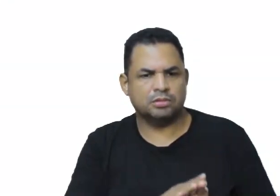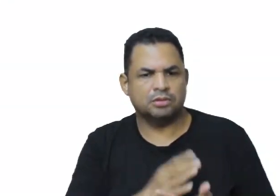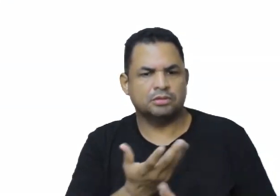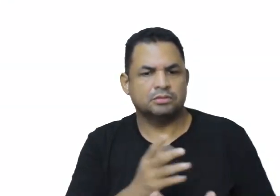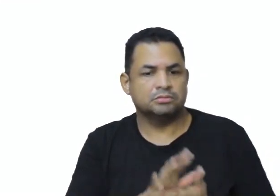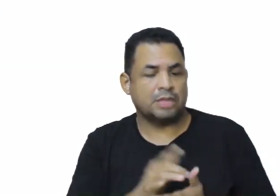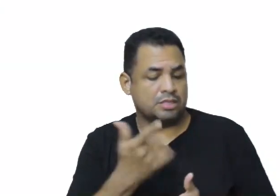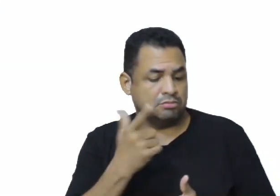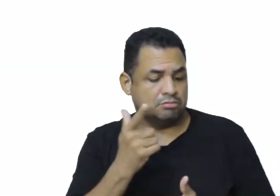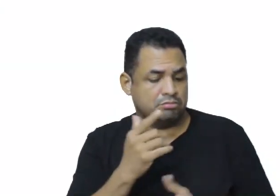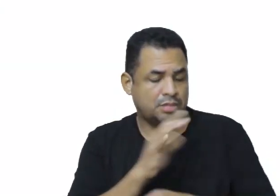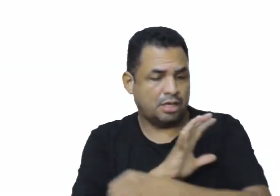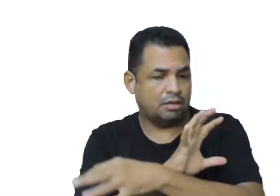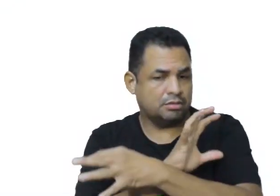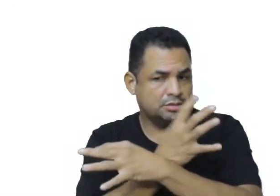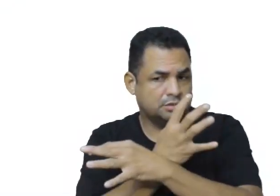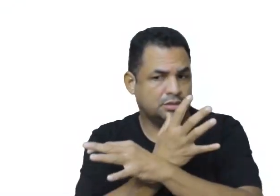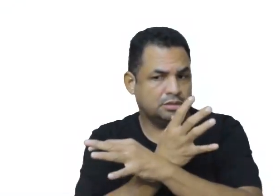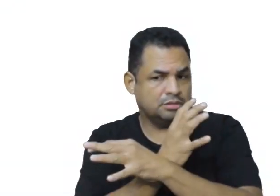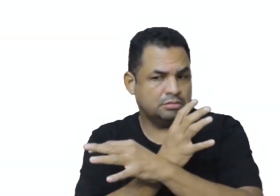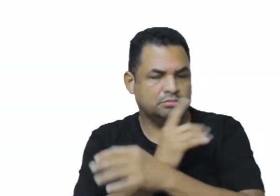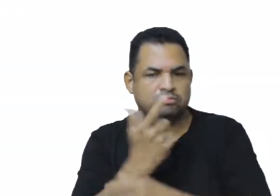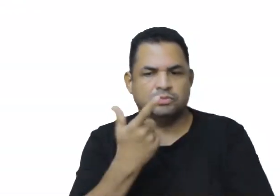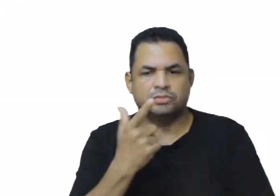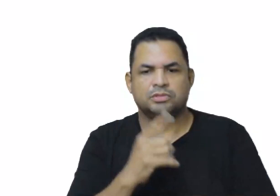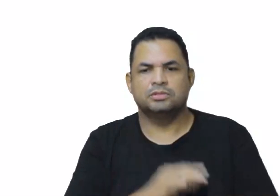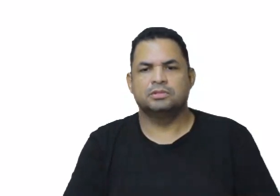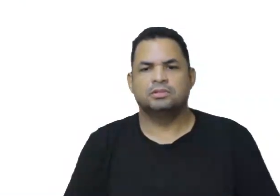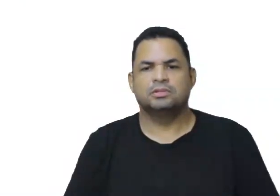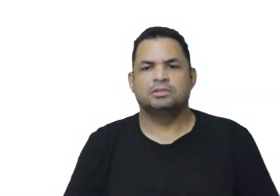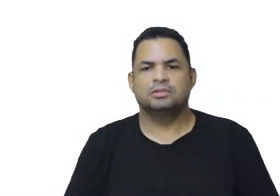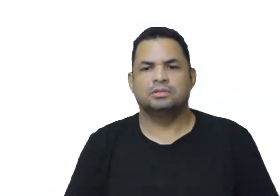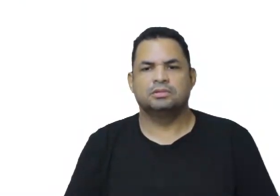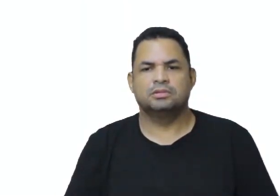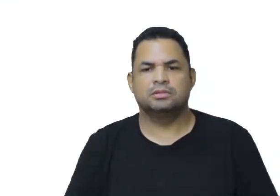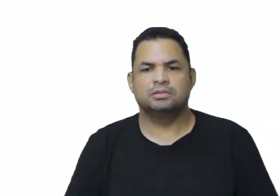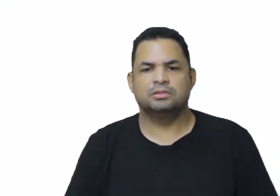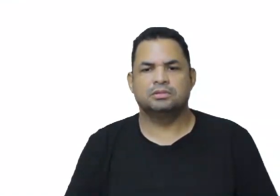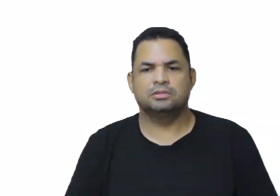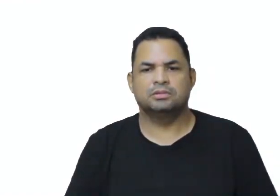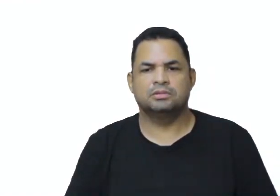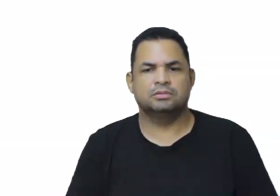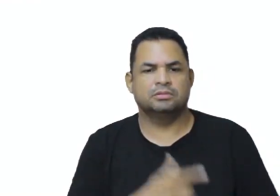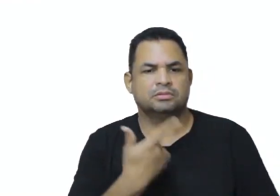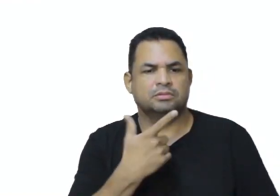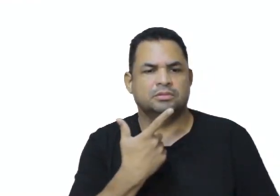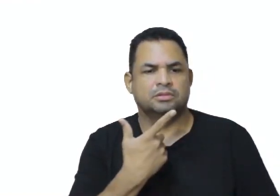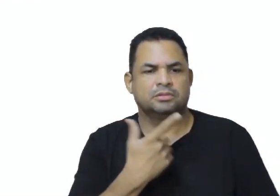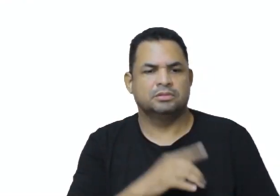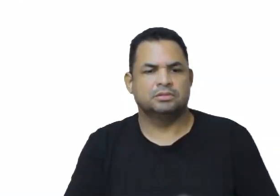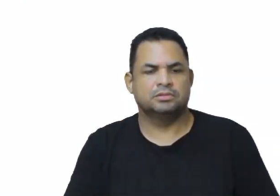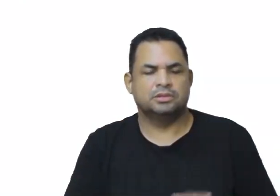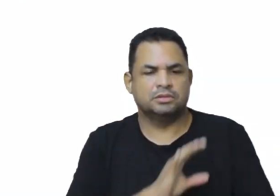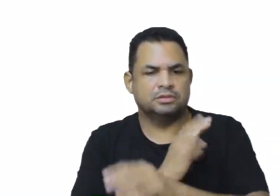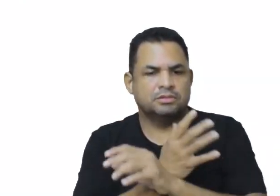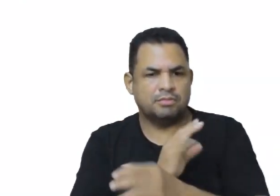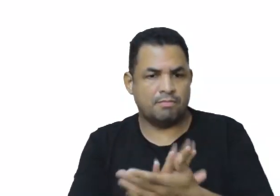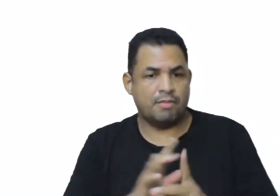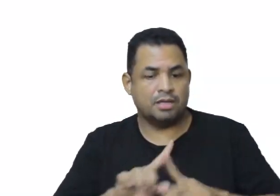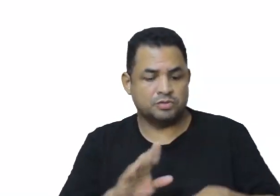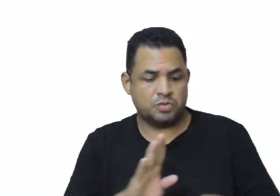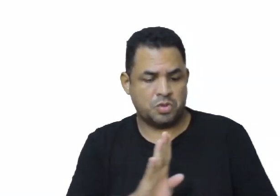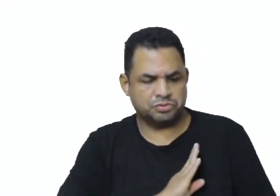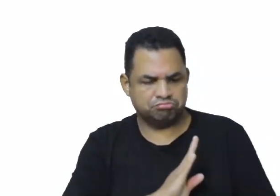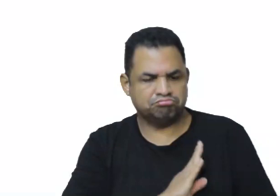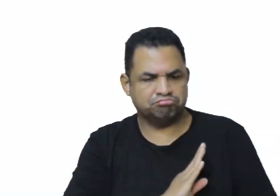tem esqueleto. Olha como o coração é importante, pessoal, né? O cara ainda não tem nem esqueleto, mas o coração já está batendo,